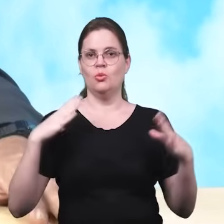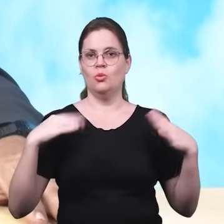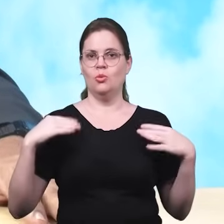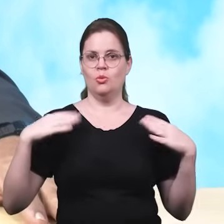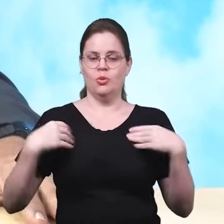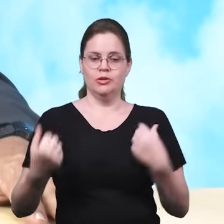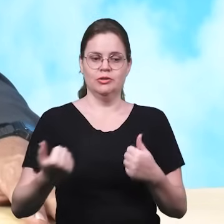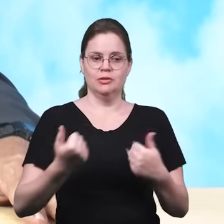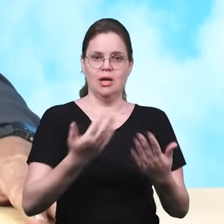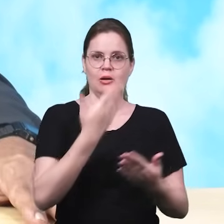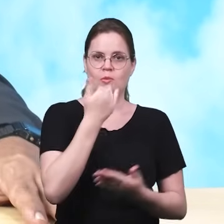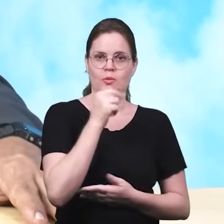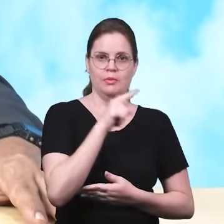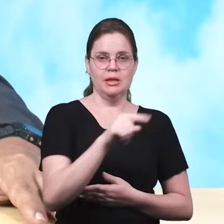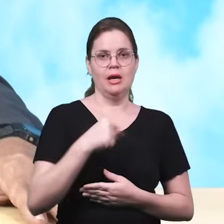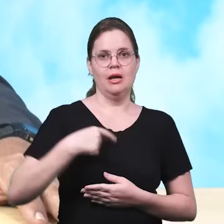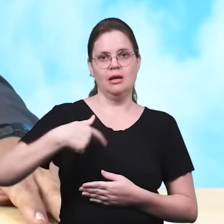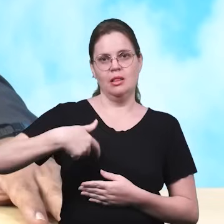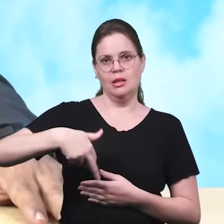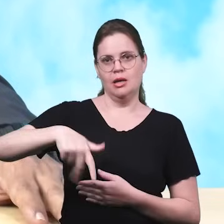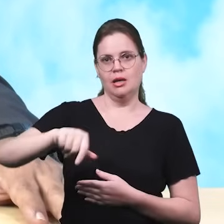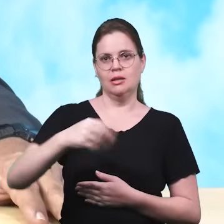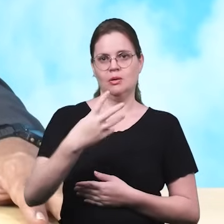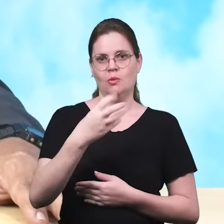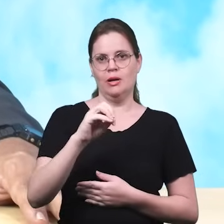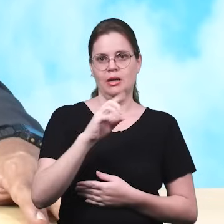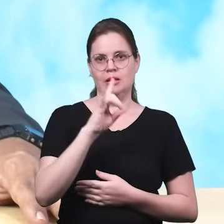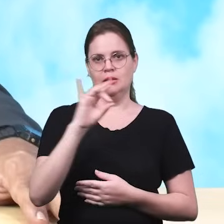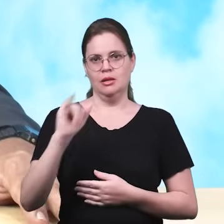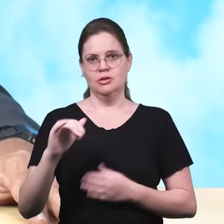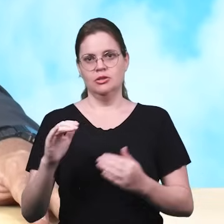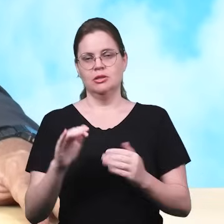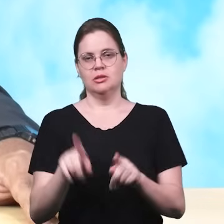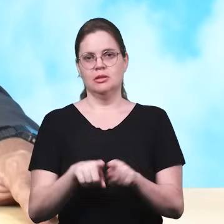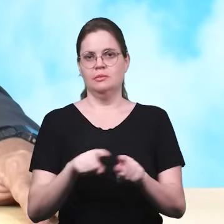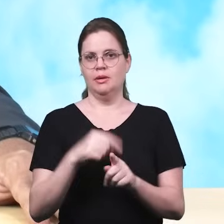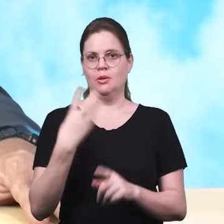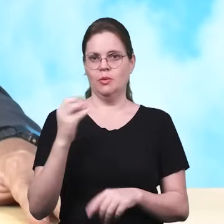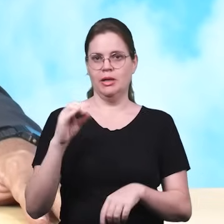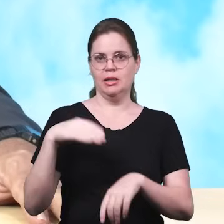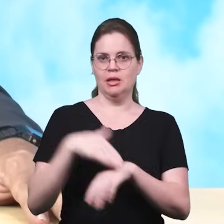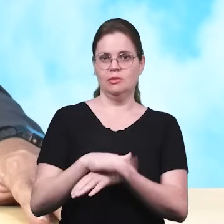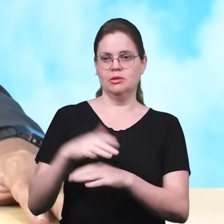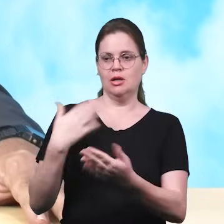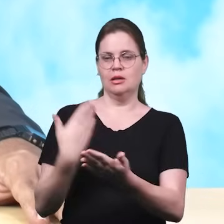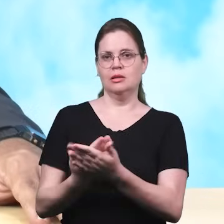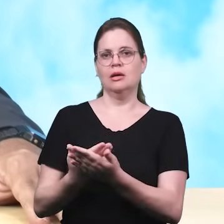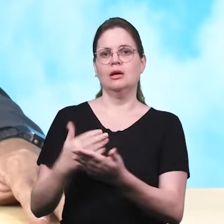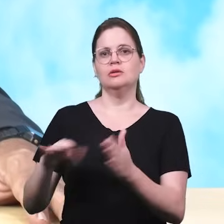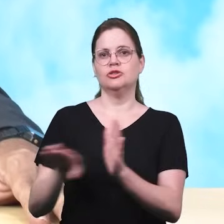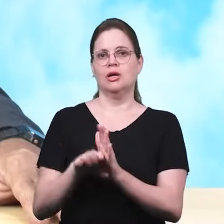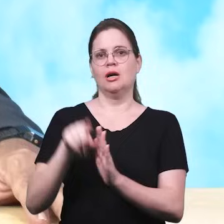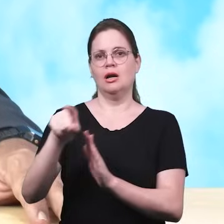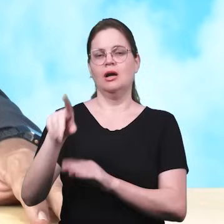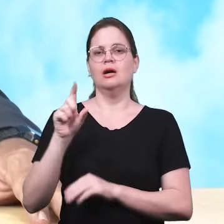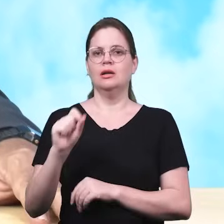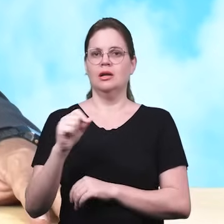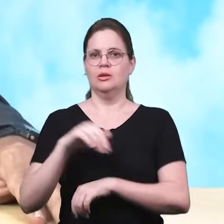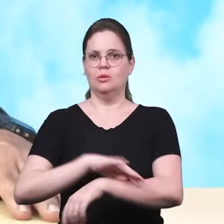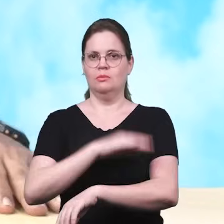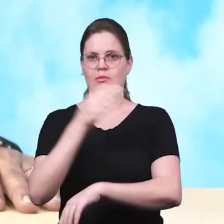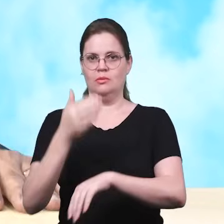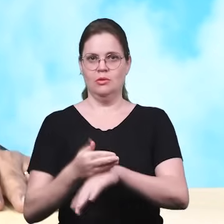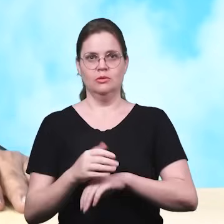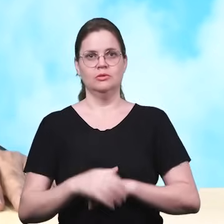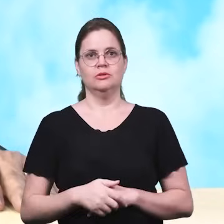40 noites, né, até o monte. Então, quando você se alimenta desse maná, você tem que ouvir o